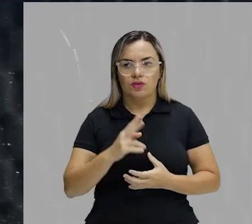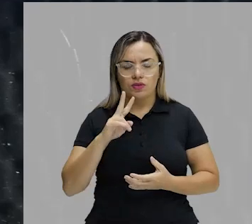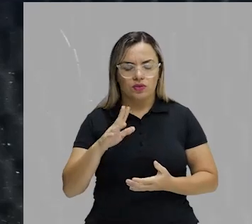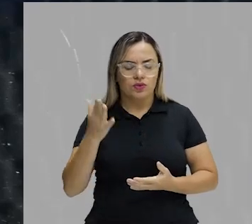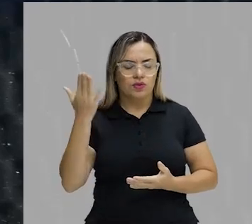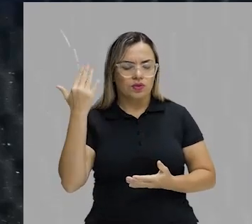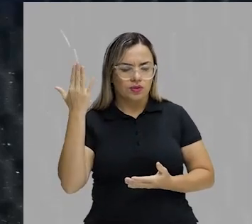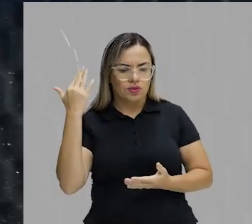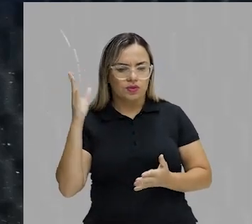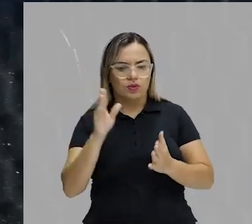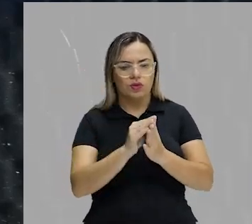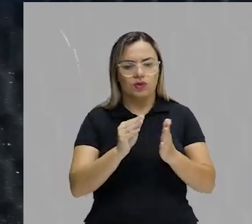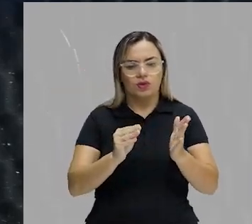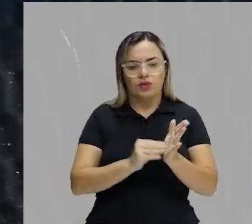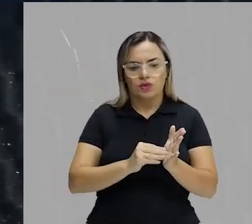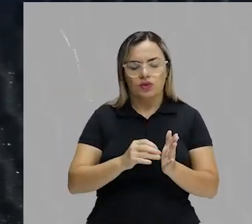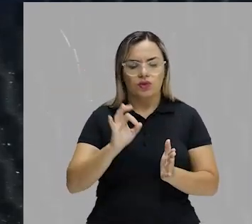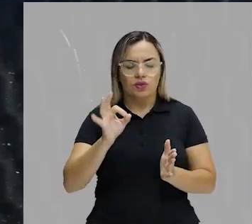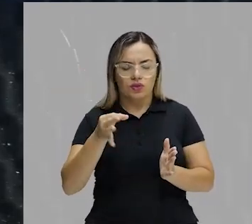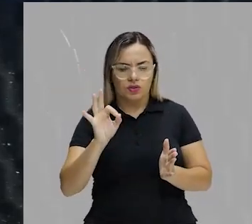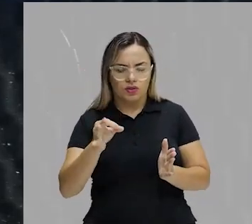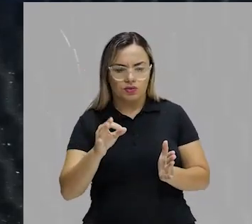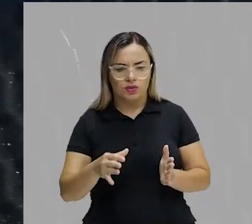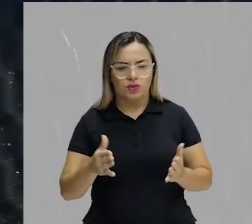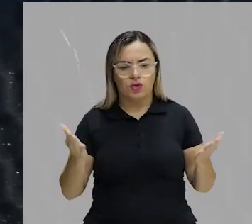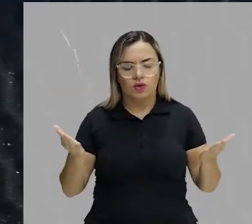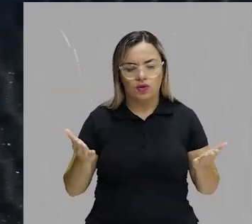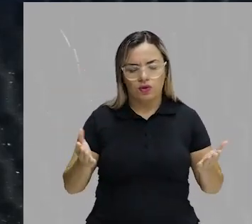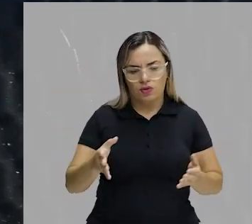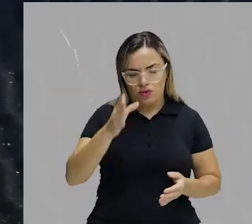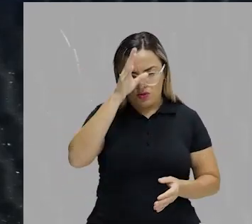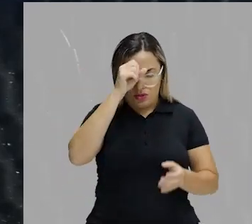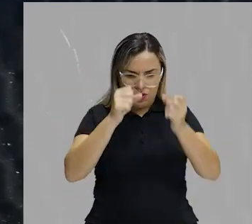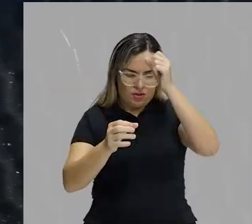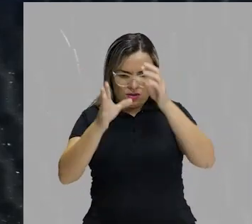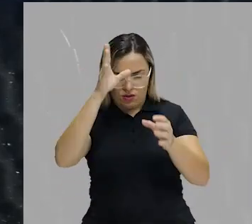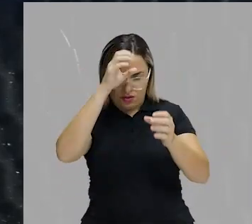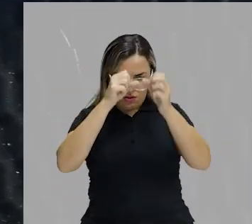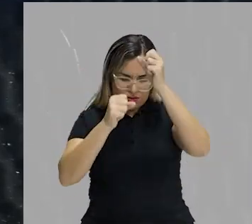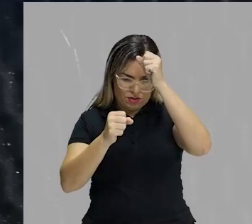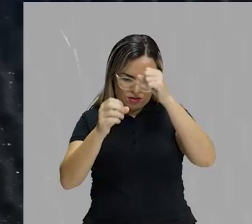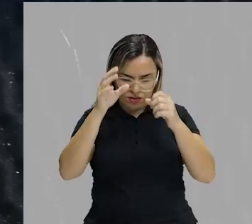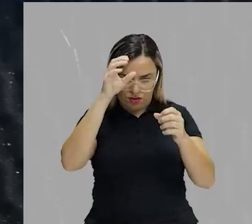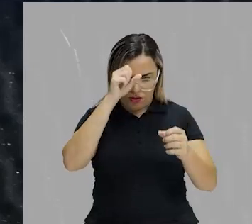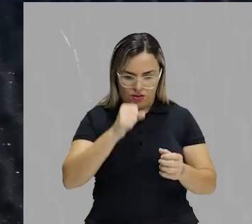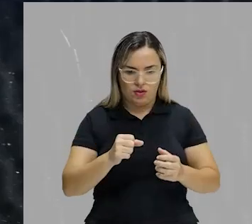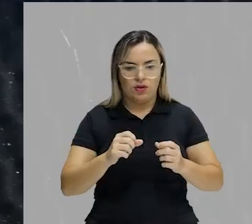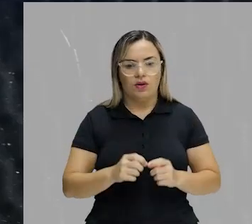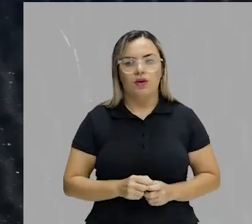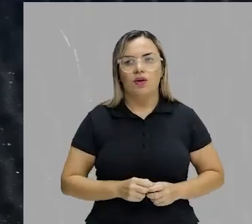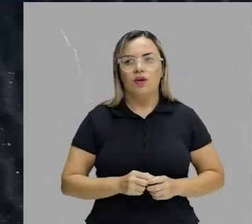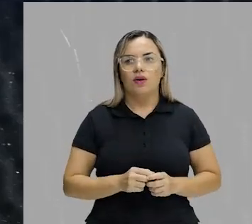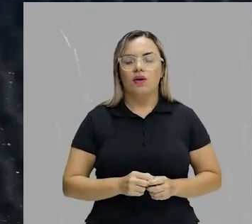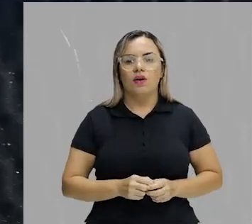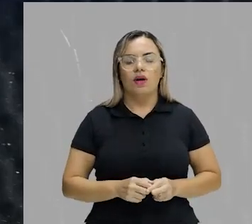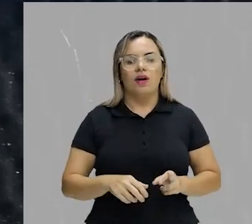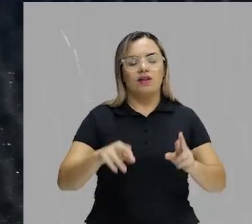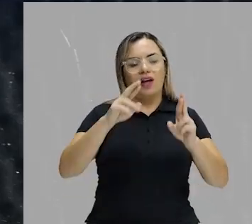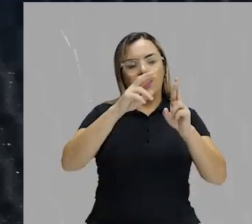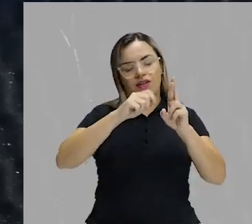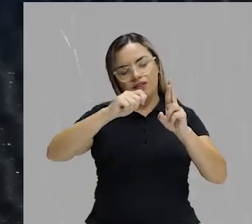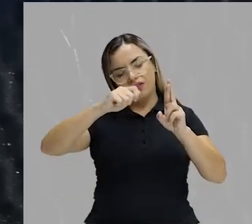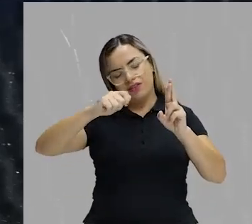outra aula, certo? Hoje nós aprendemos a função sintática do período composto, que nada mais